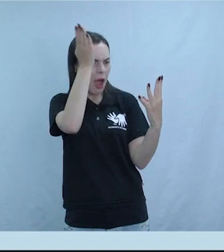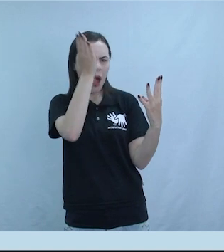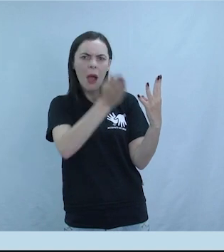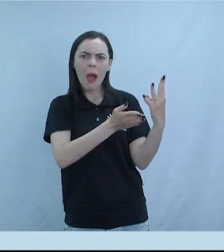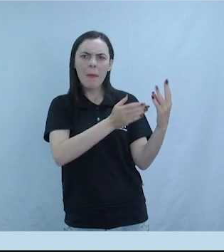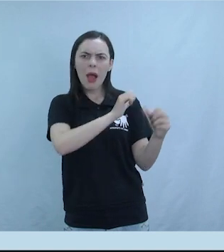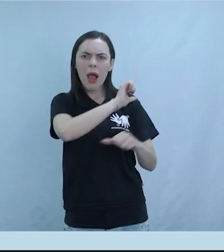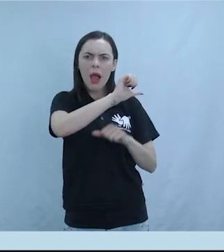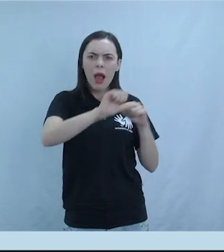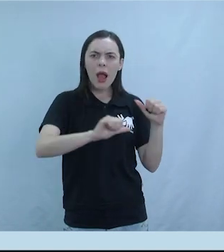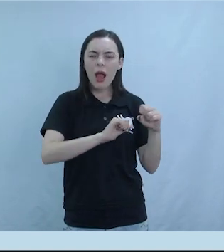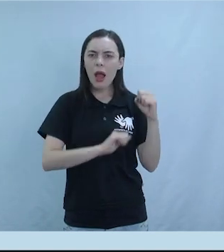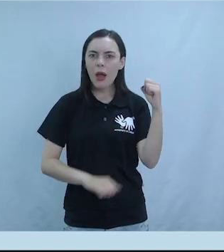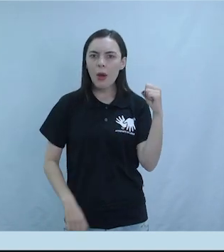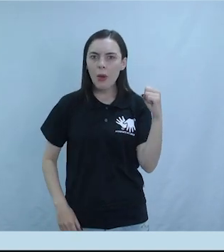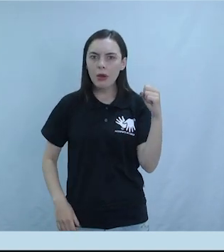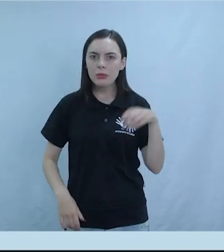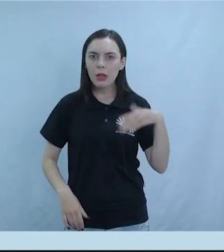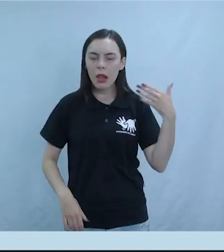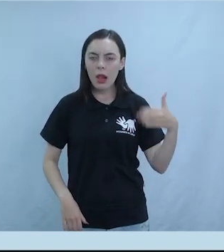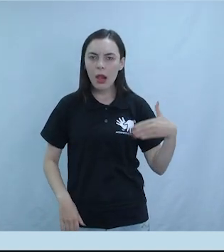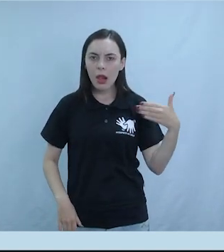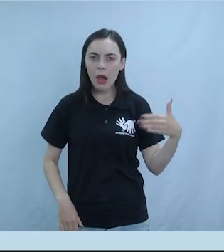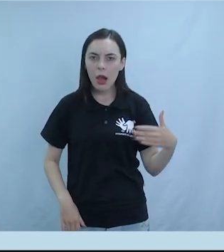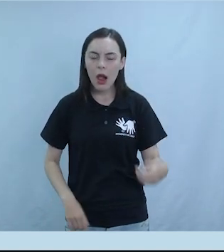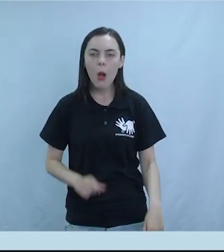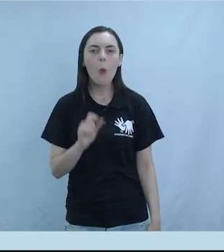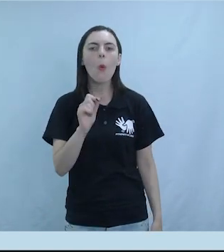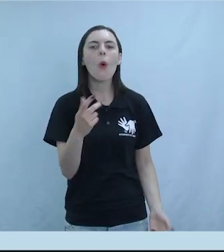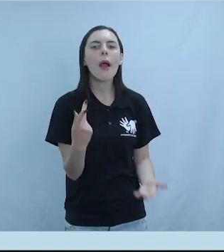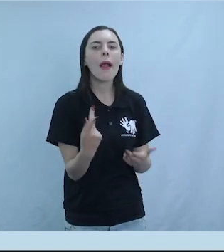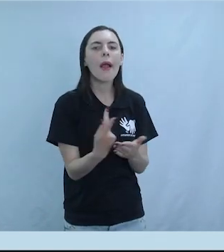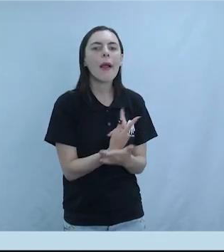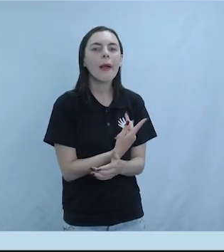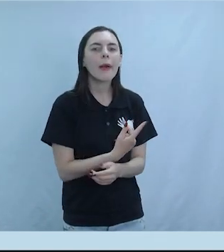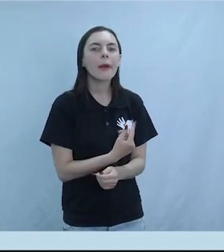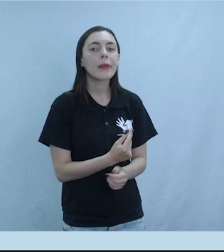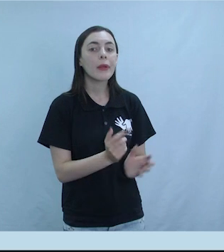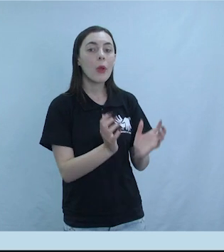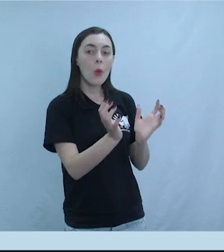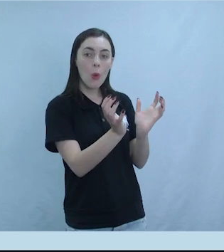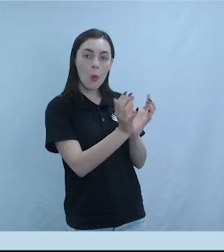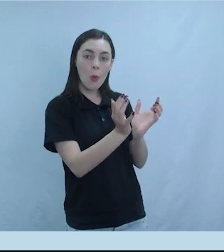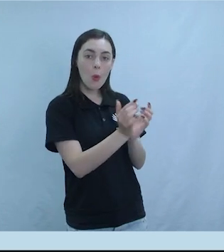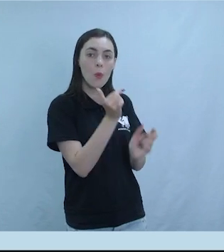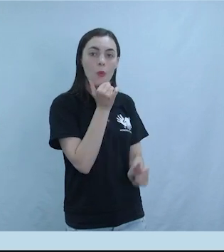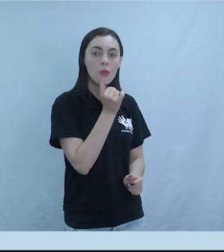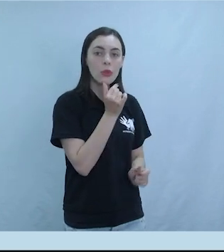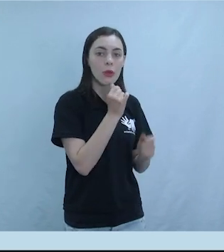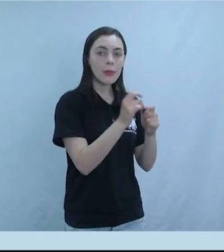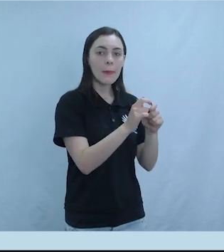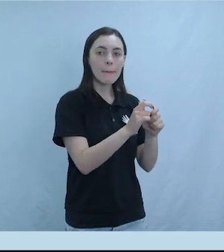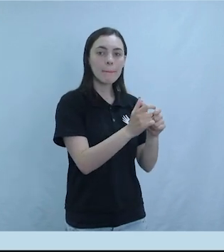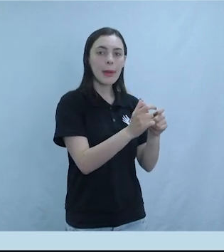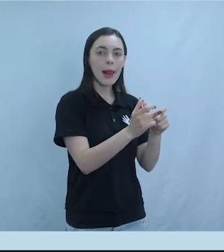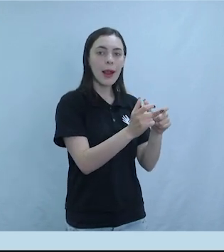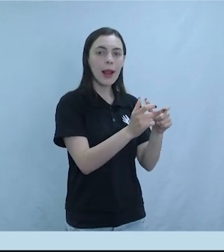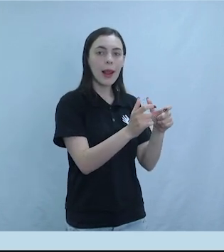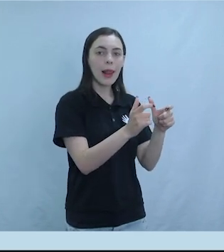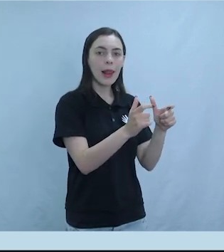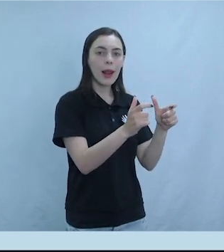oito guerreiros e assim por diante. Logo, logo, os homens eram